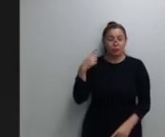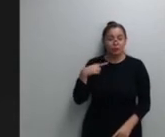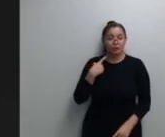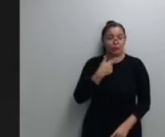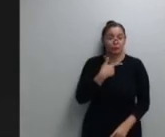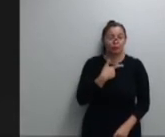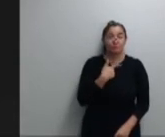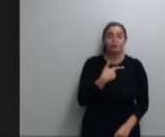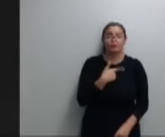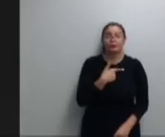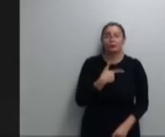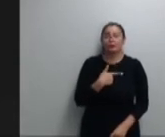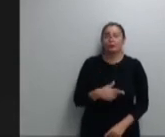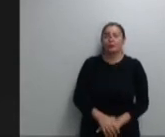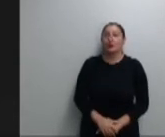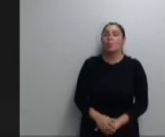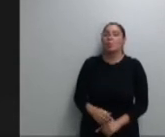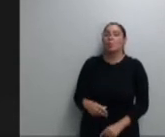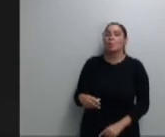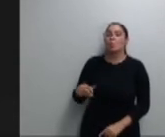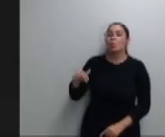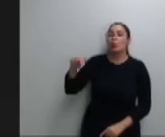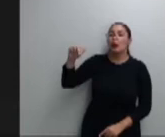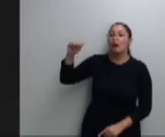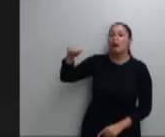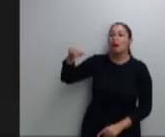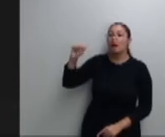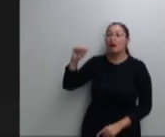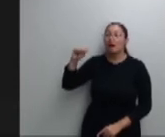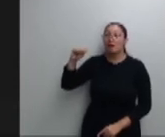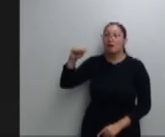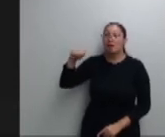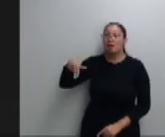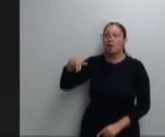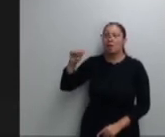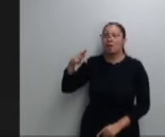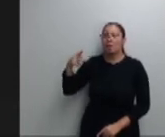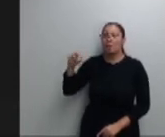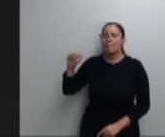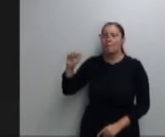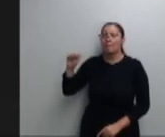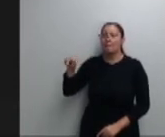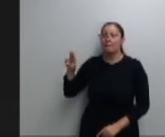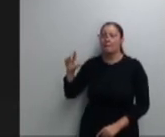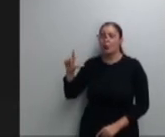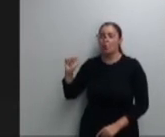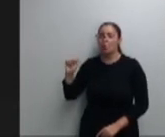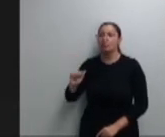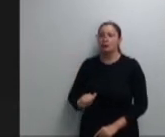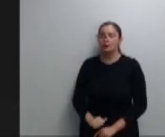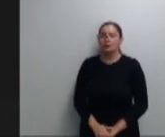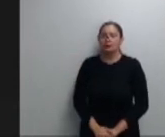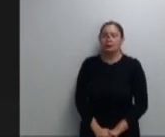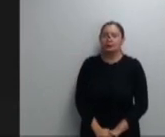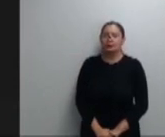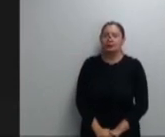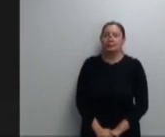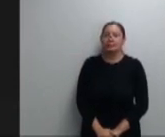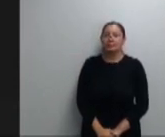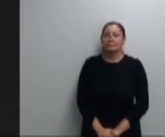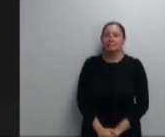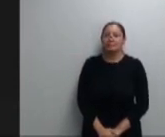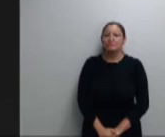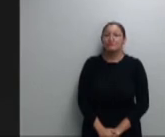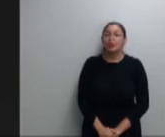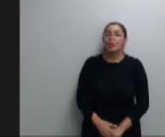doutora Ana Paula pela parte recorrente, e o doutor Tarcísio Vieira pela parte recorrida. Eu indago